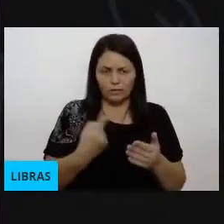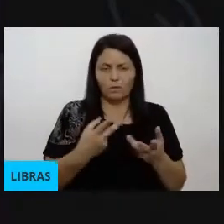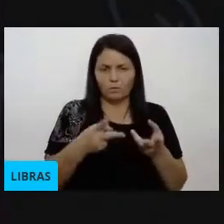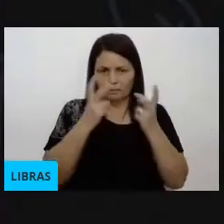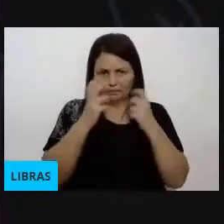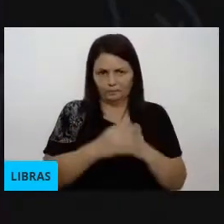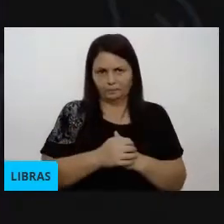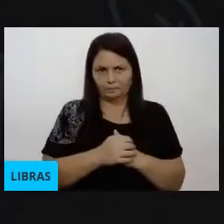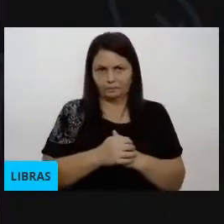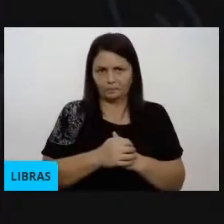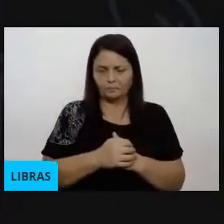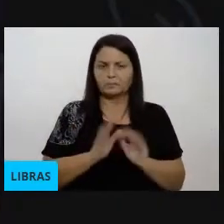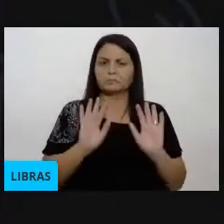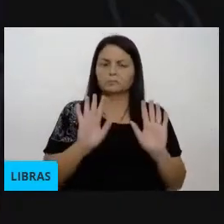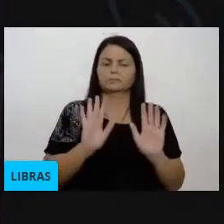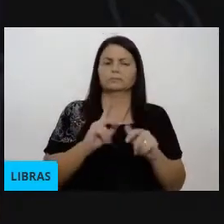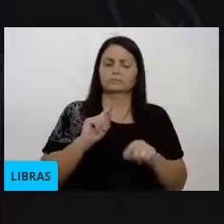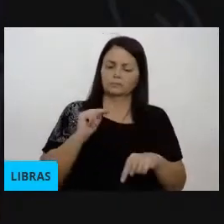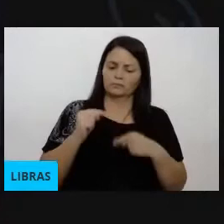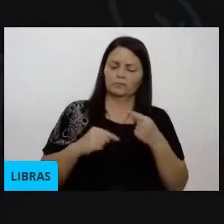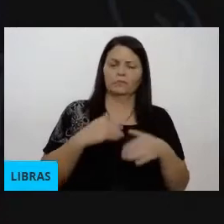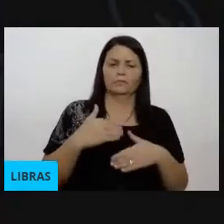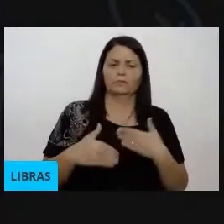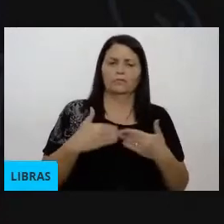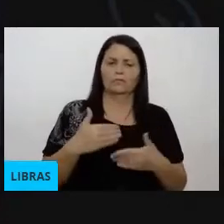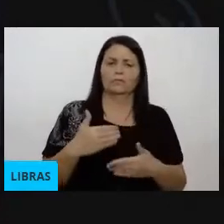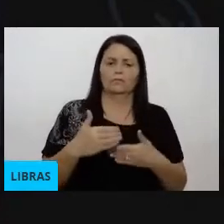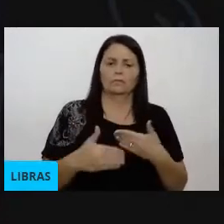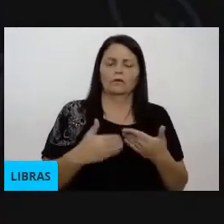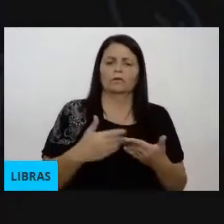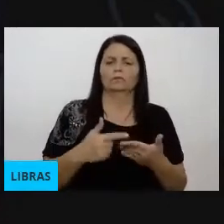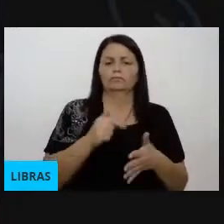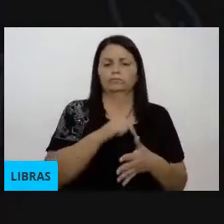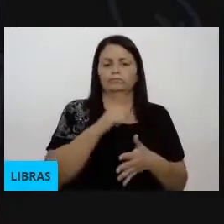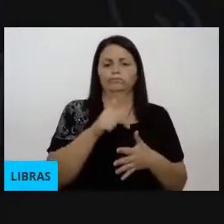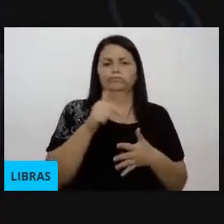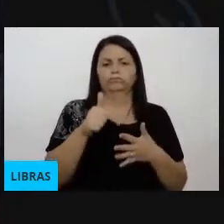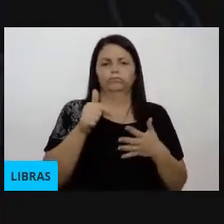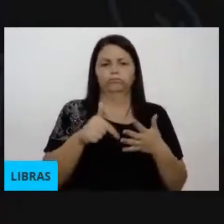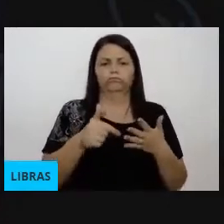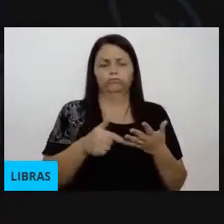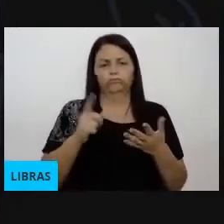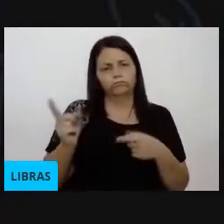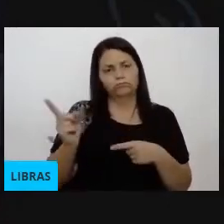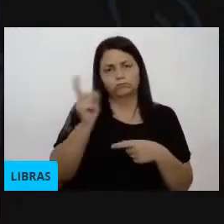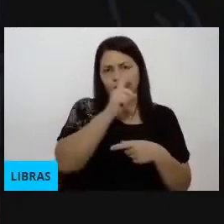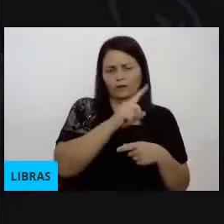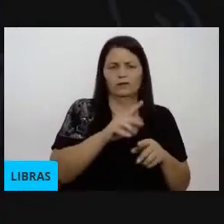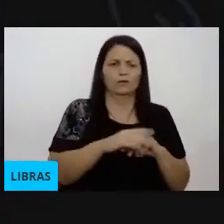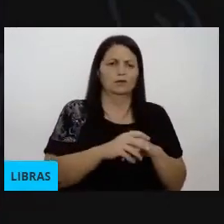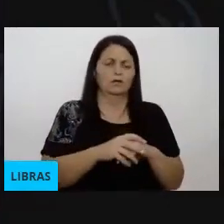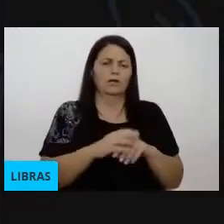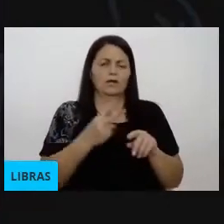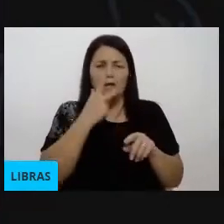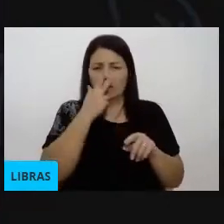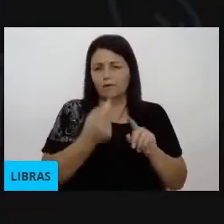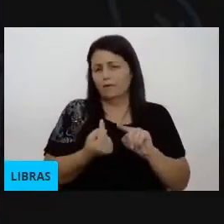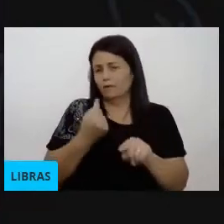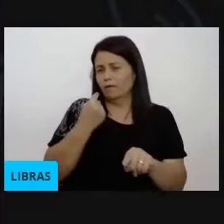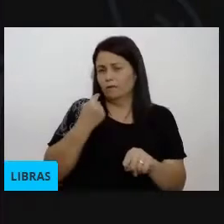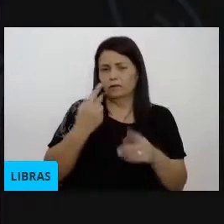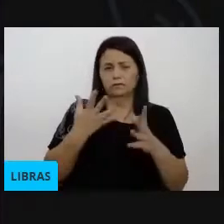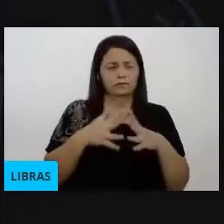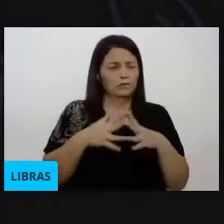que isso gerou tantas outras dificuldades, mas nunca mais. Eu no começo, eu achava que as coisas